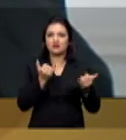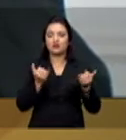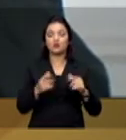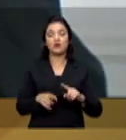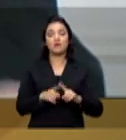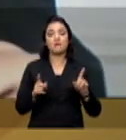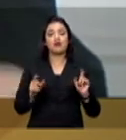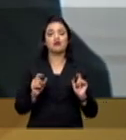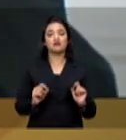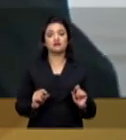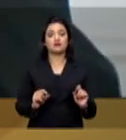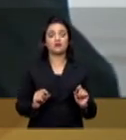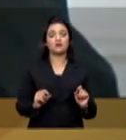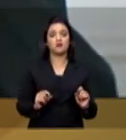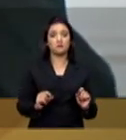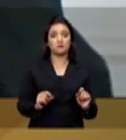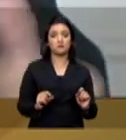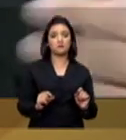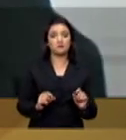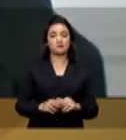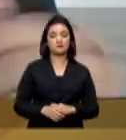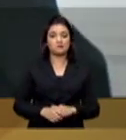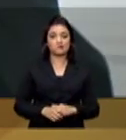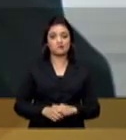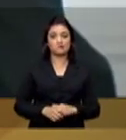cito por todos aqui, o nosso